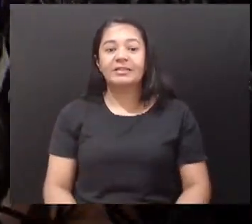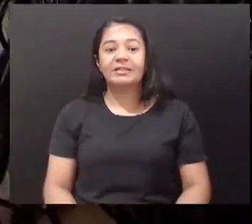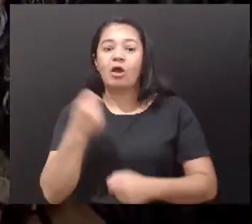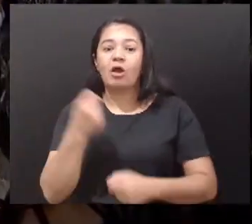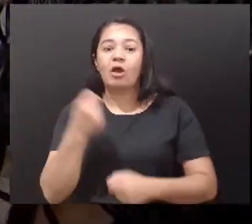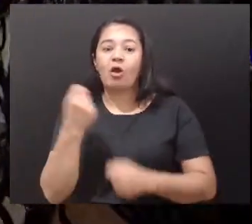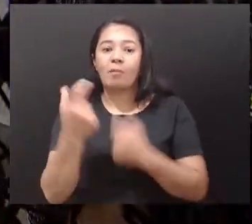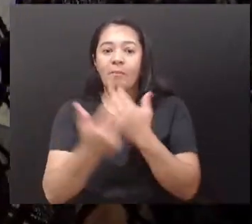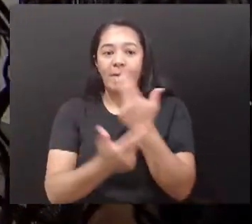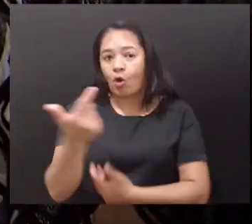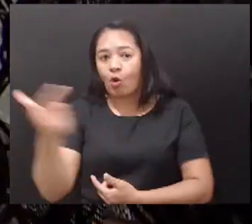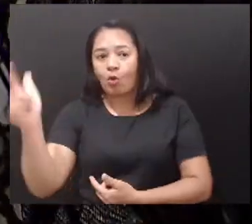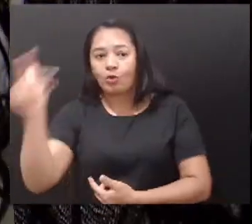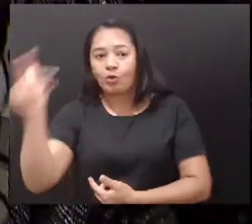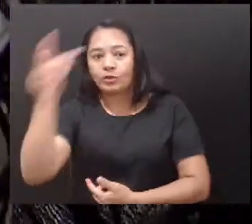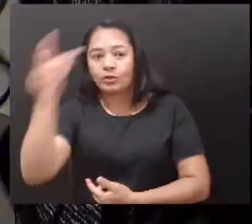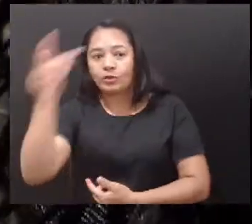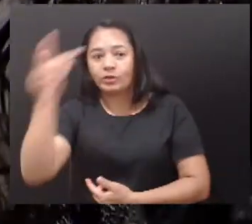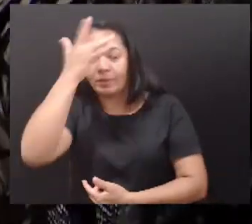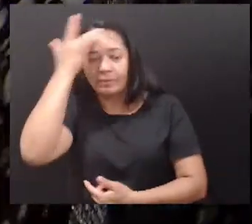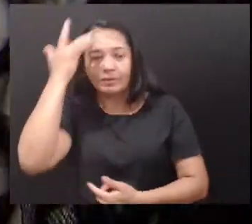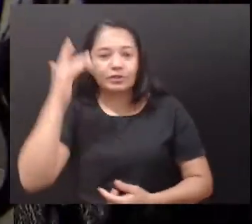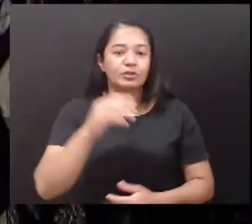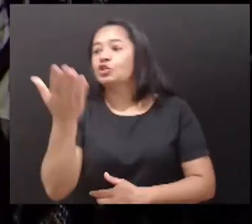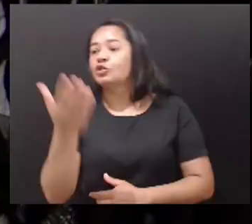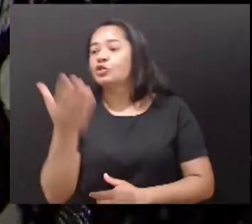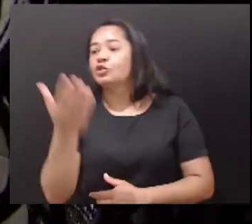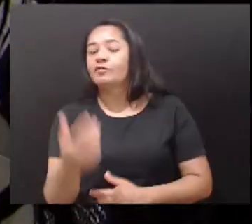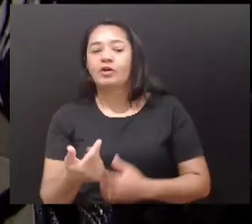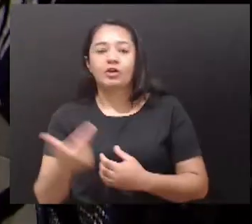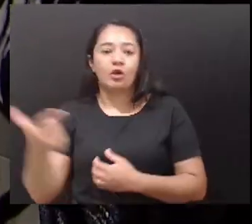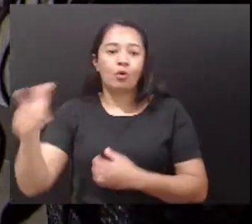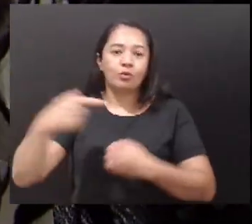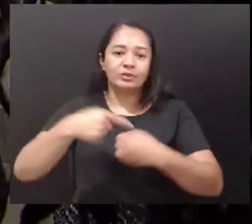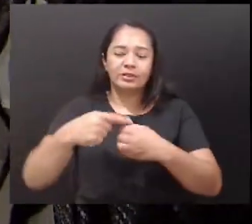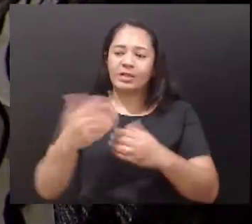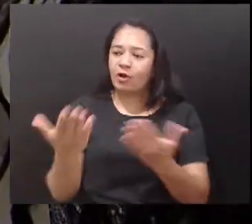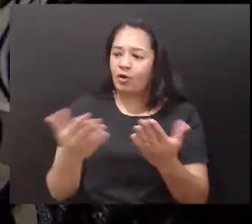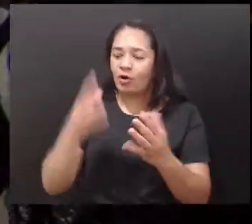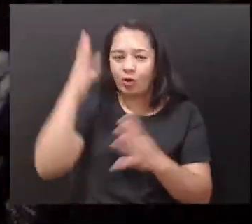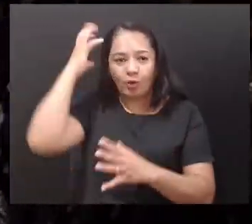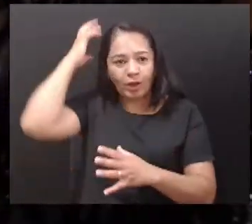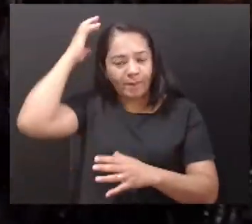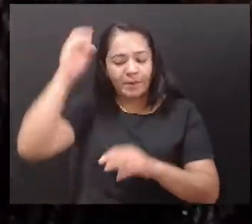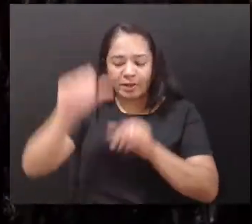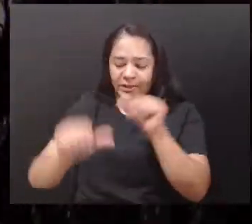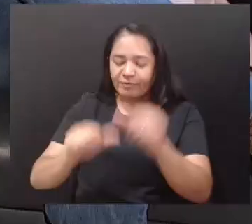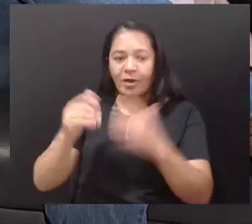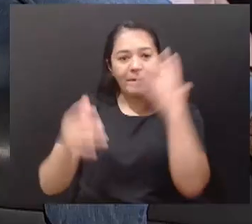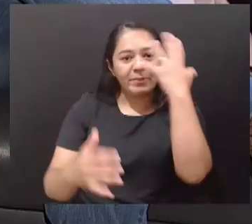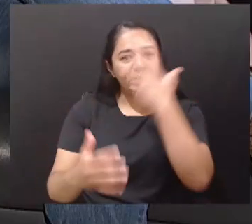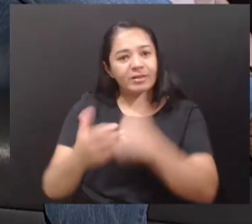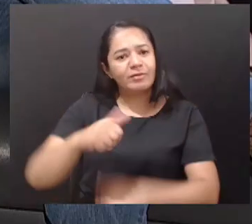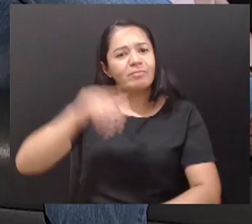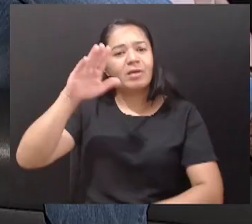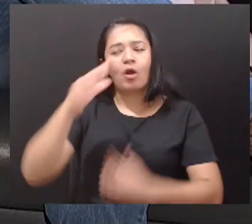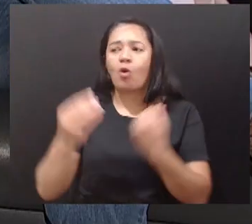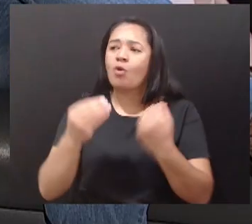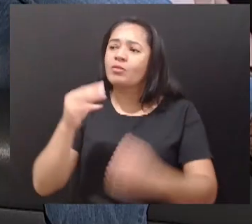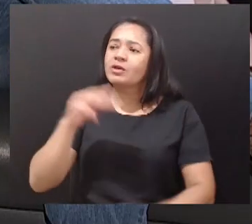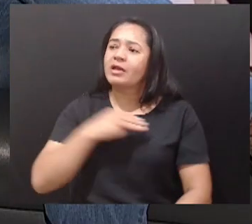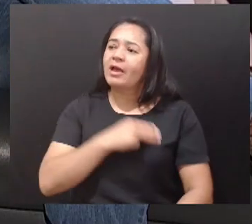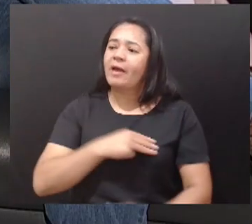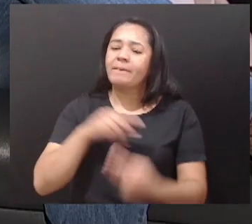transformando, claro, cada cabelo em mais belo ainda. Como que é para você essa missão, Dinho? É uma